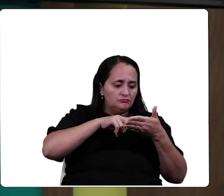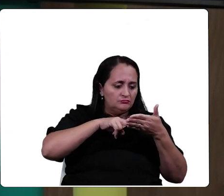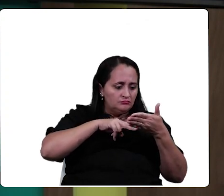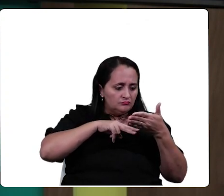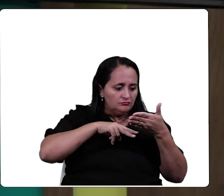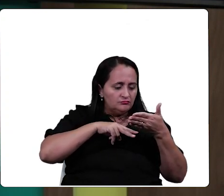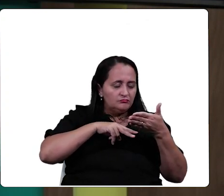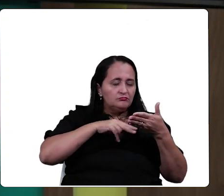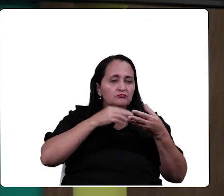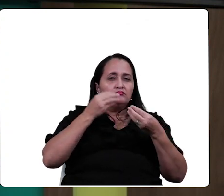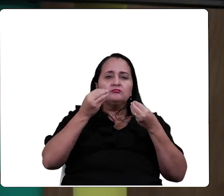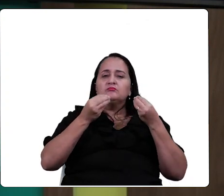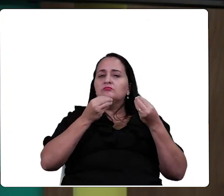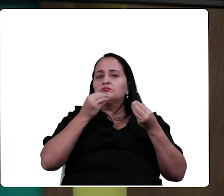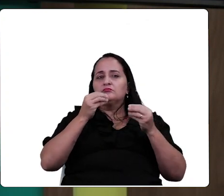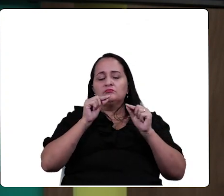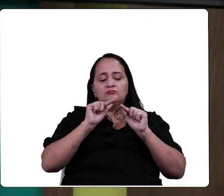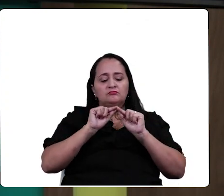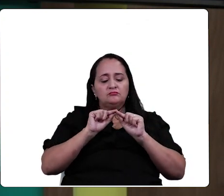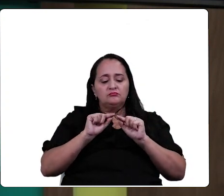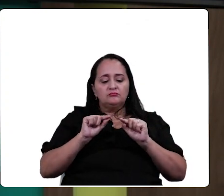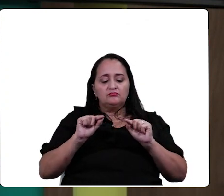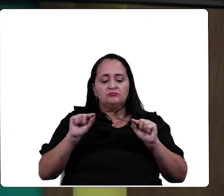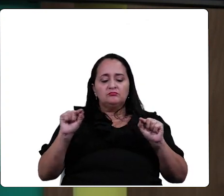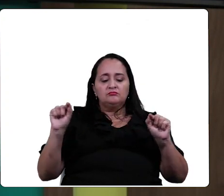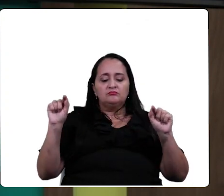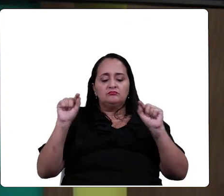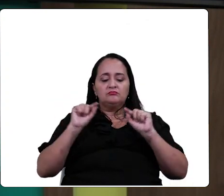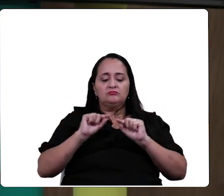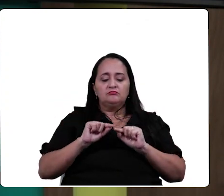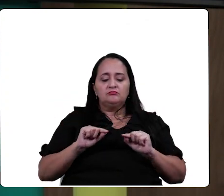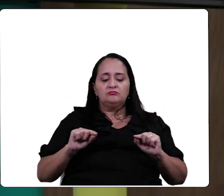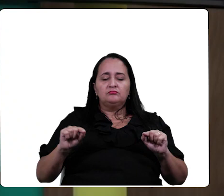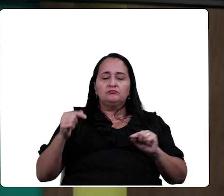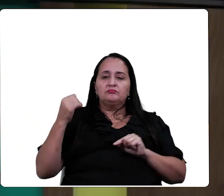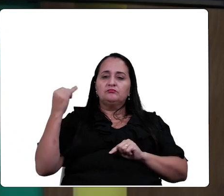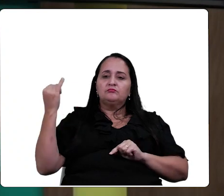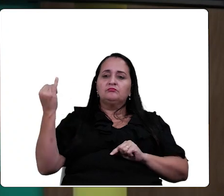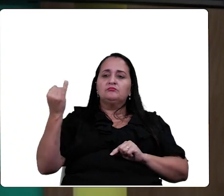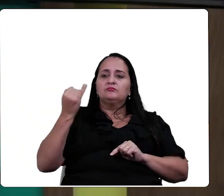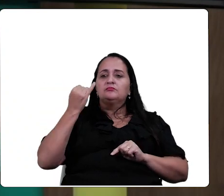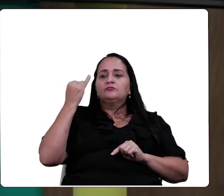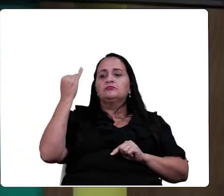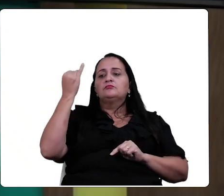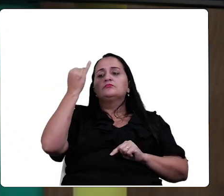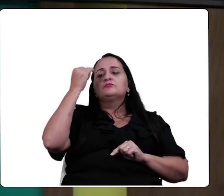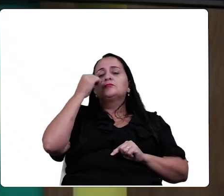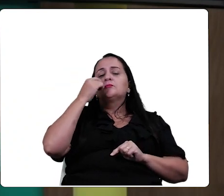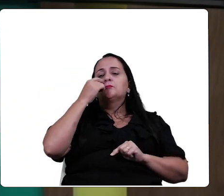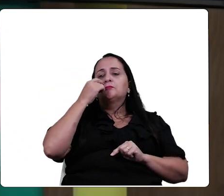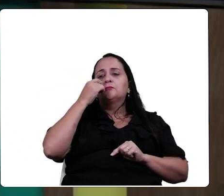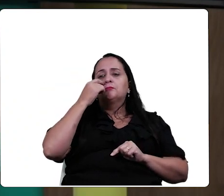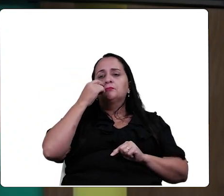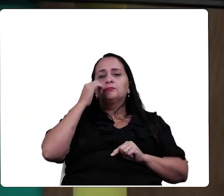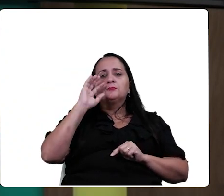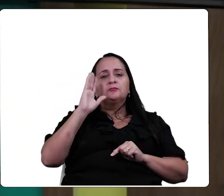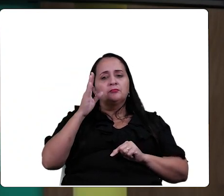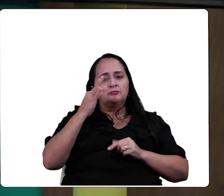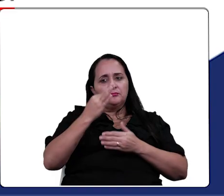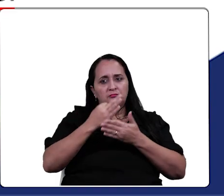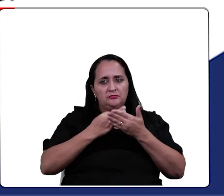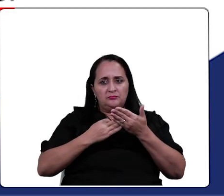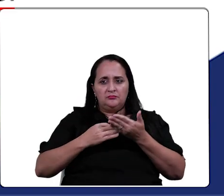lembrando de sublinhar as informações mais importantes que foram tratadas lá no texto.